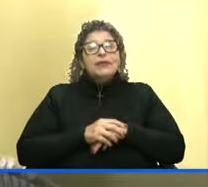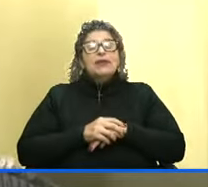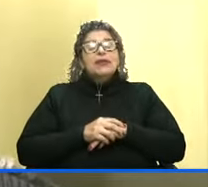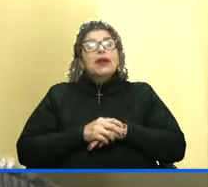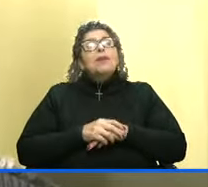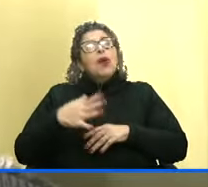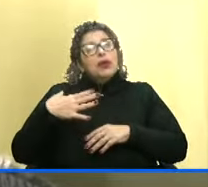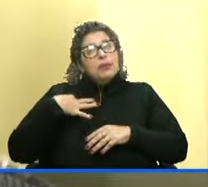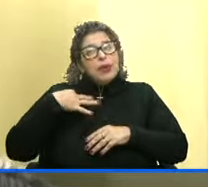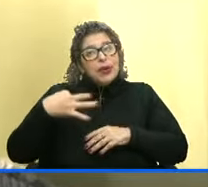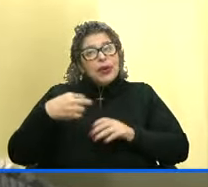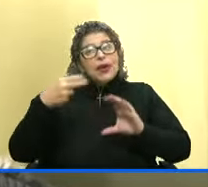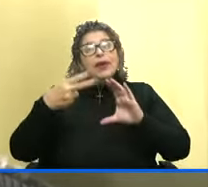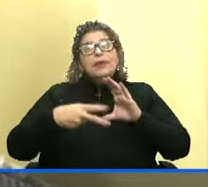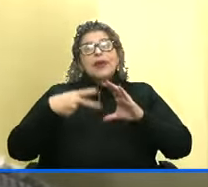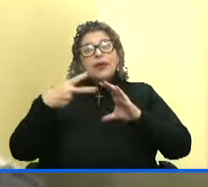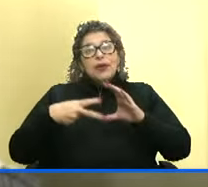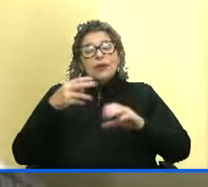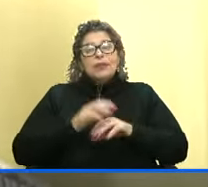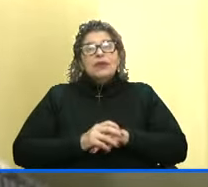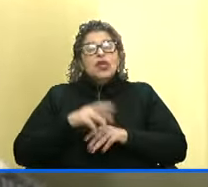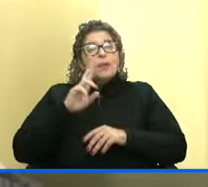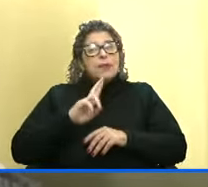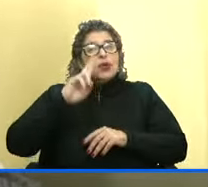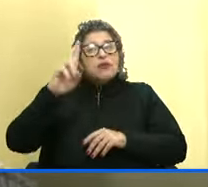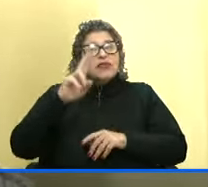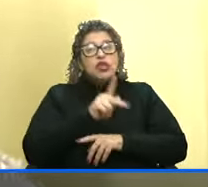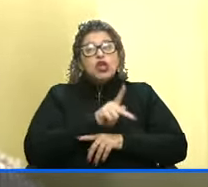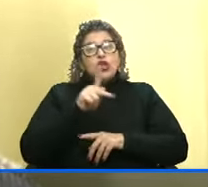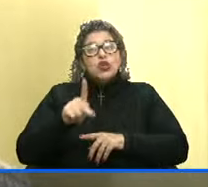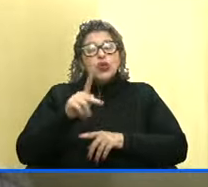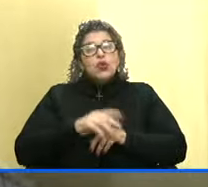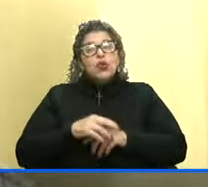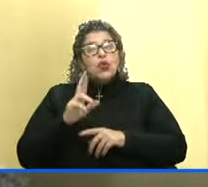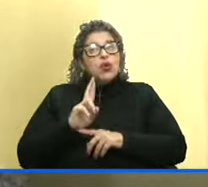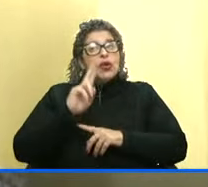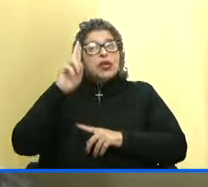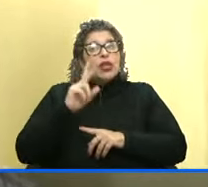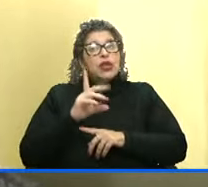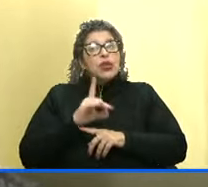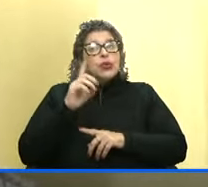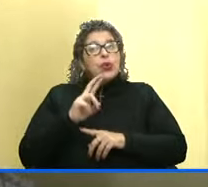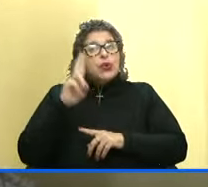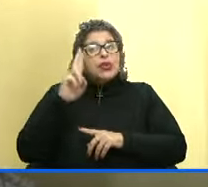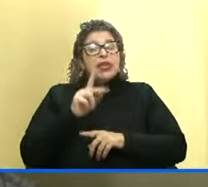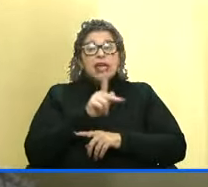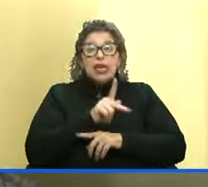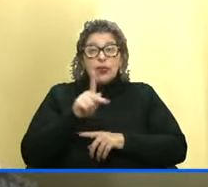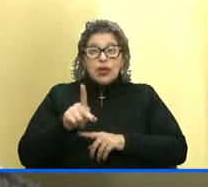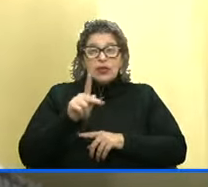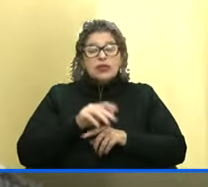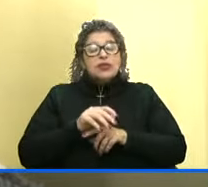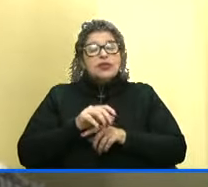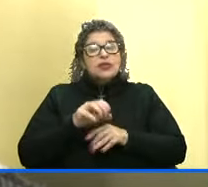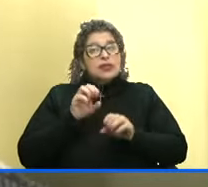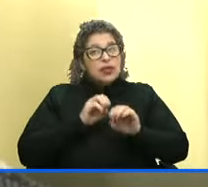de Vereadores, eu sou professor, sou doutor em educação, estudei um pouquinho da educação, entendo dela, não